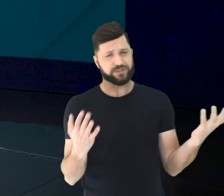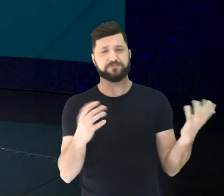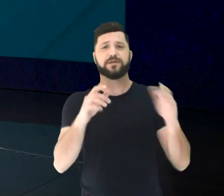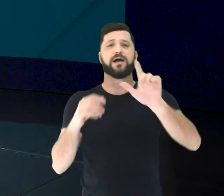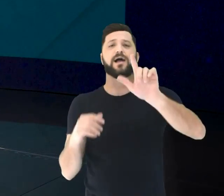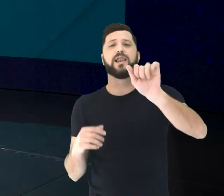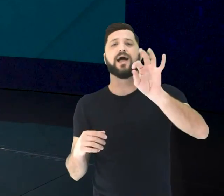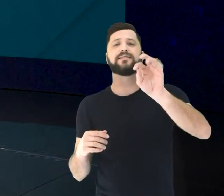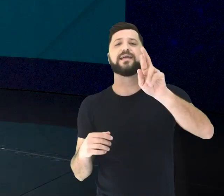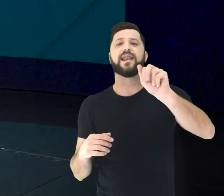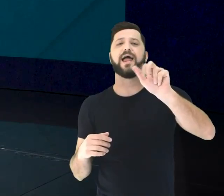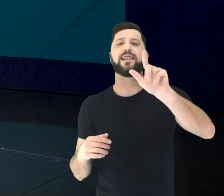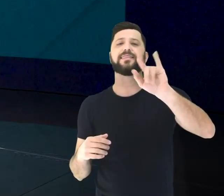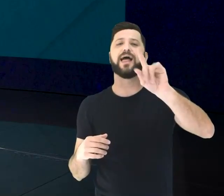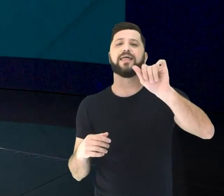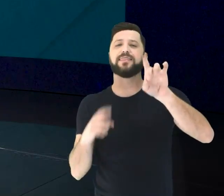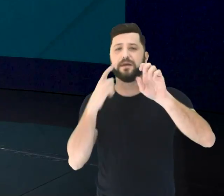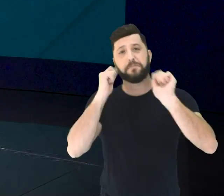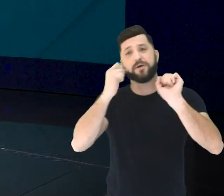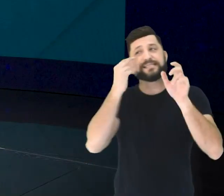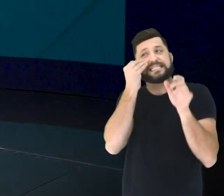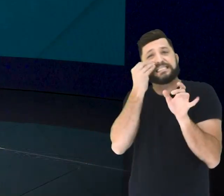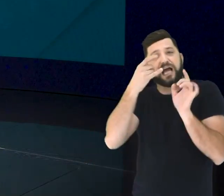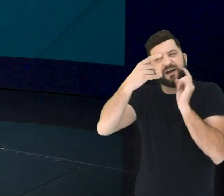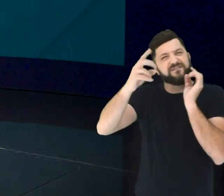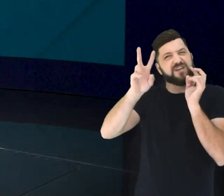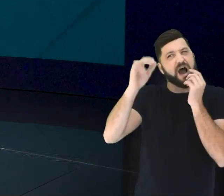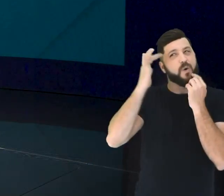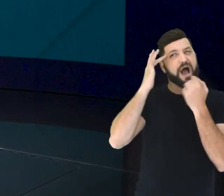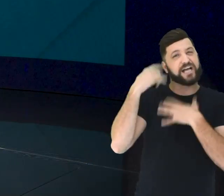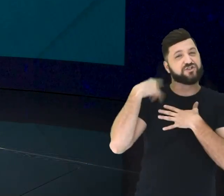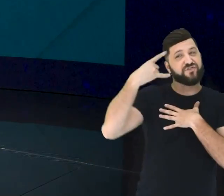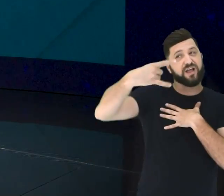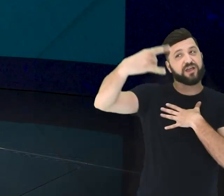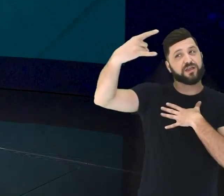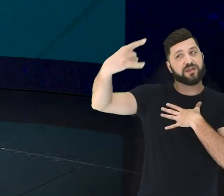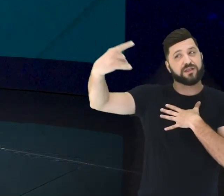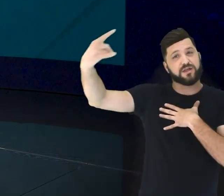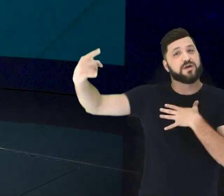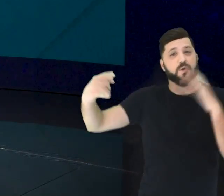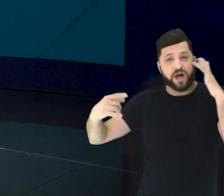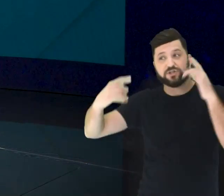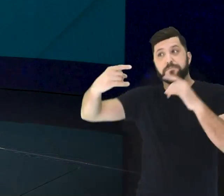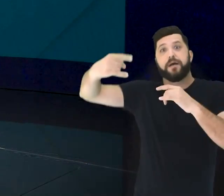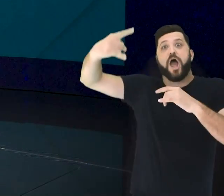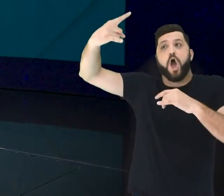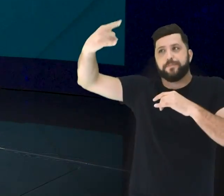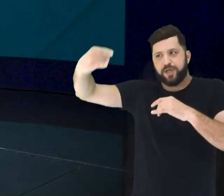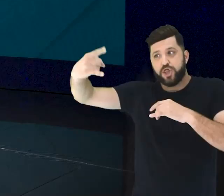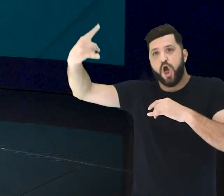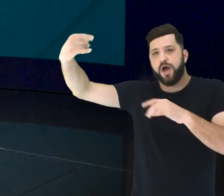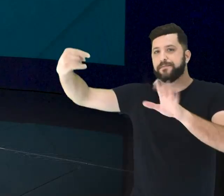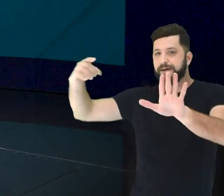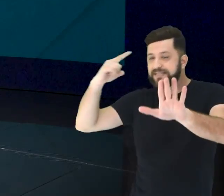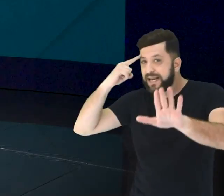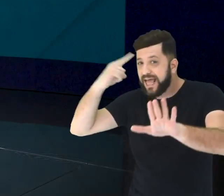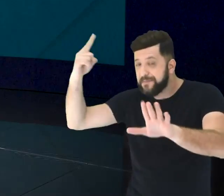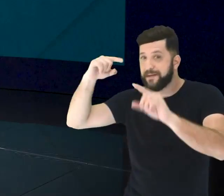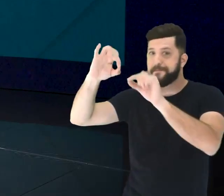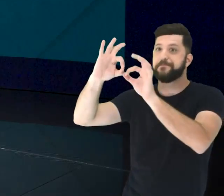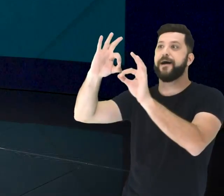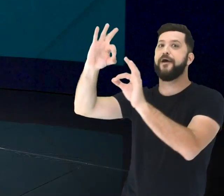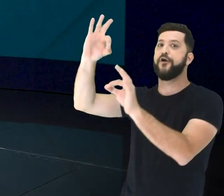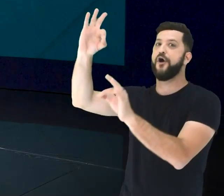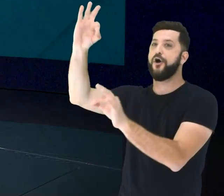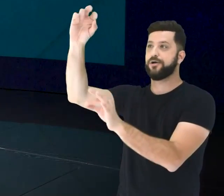lateralidade Você pode buscar resistências a de tempos gráficos maiores linhas de termos gráficos maiores só que entenda são treinos